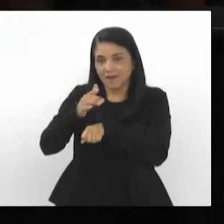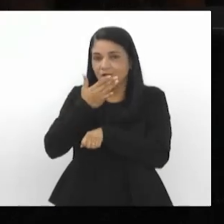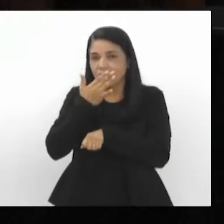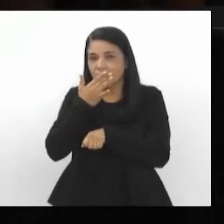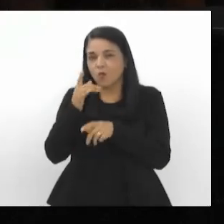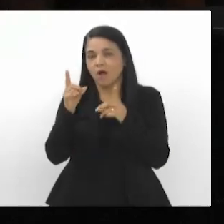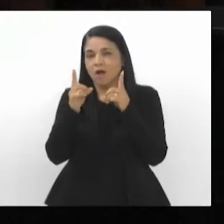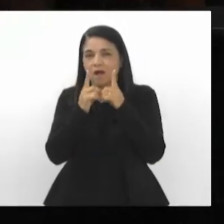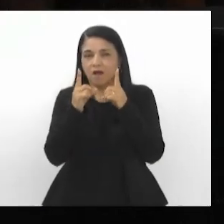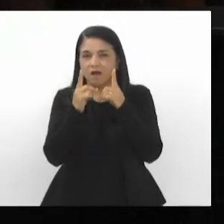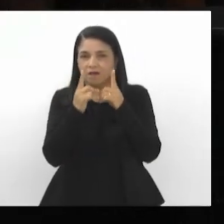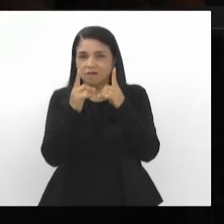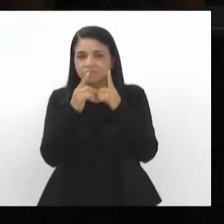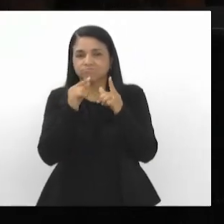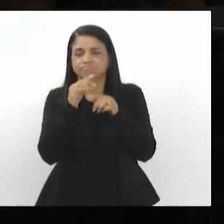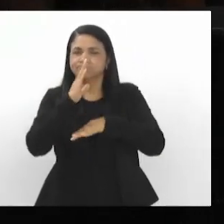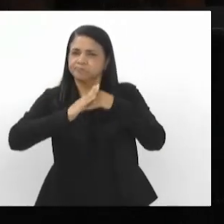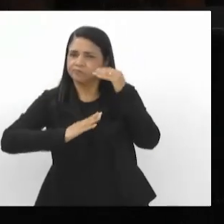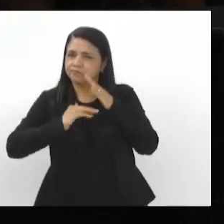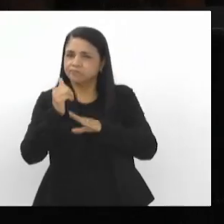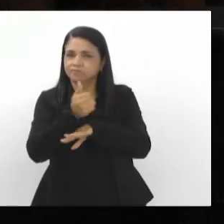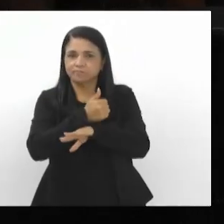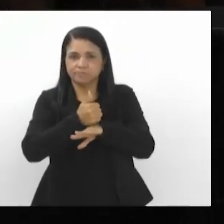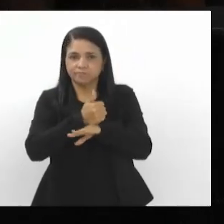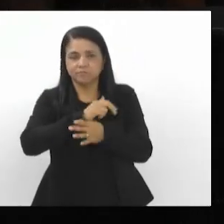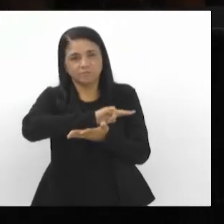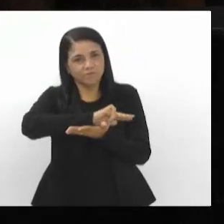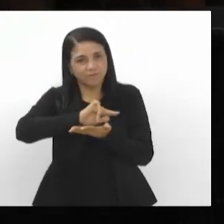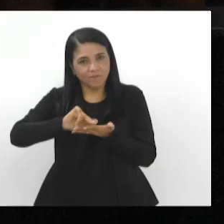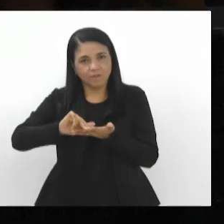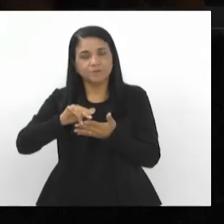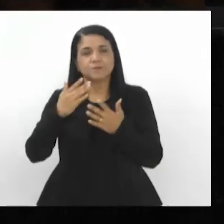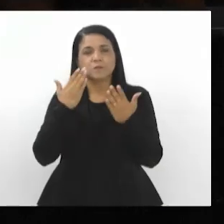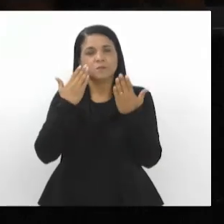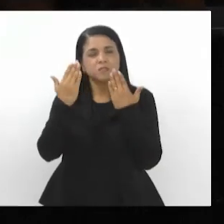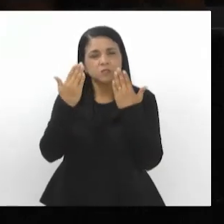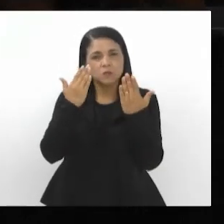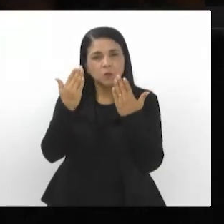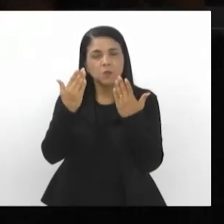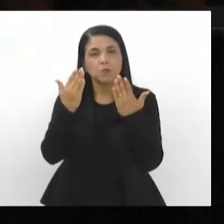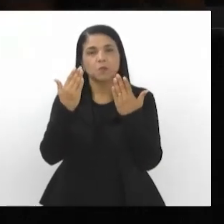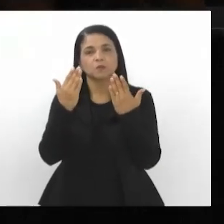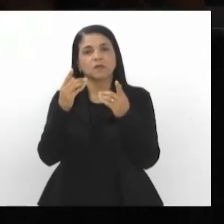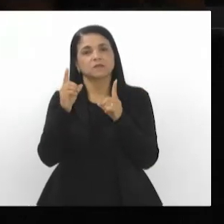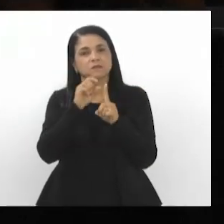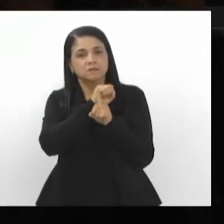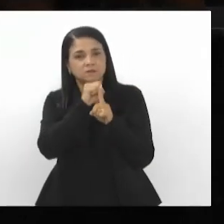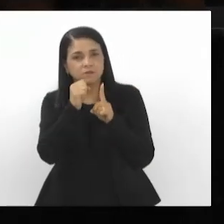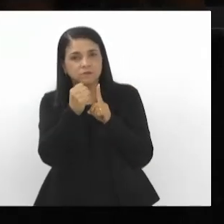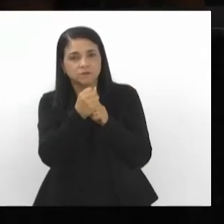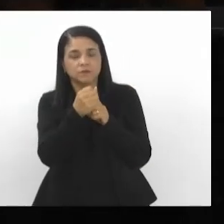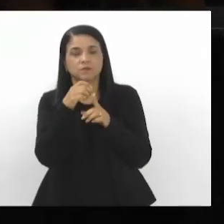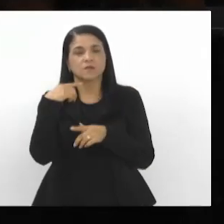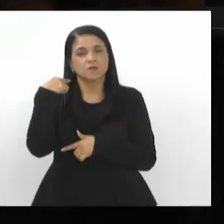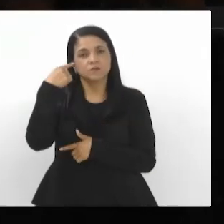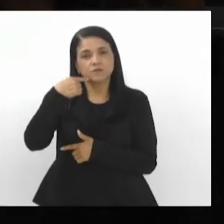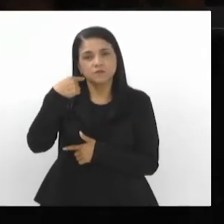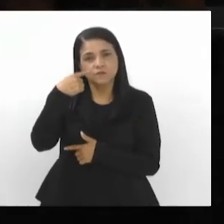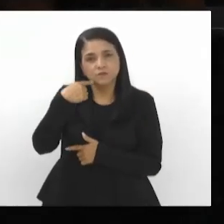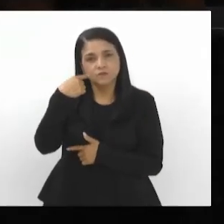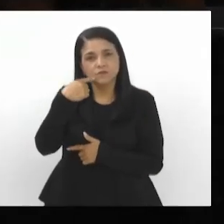atendimento multiprofissional e temos ali psicólogas, também assistentes sociais e advogadas